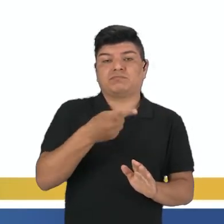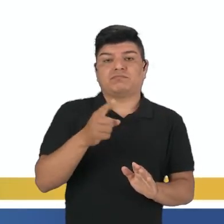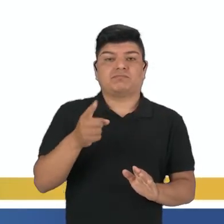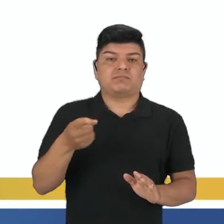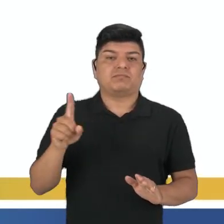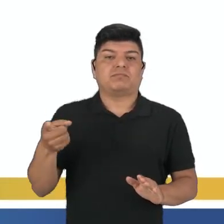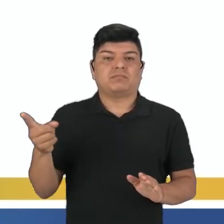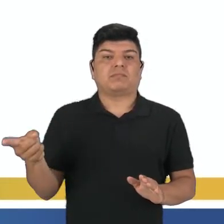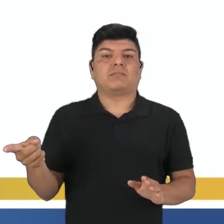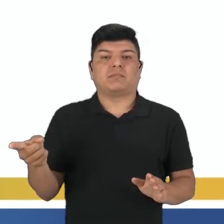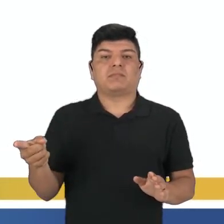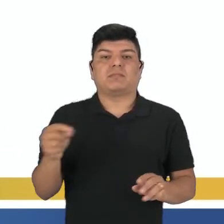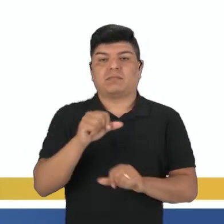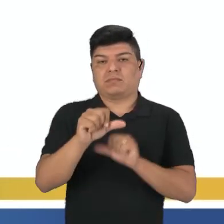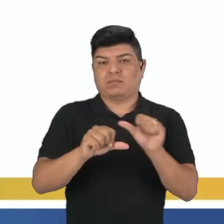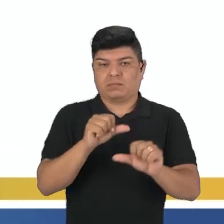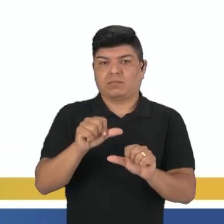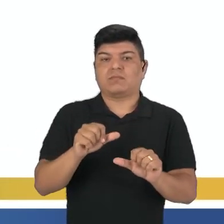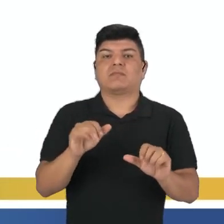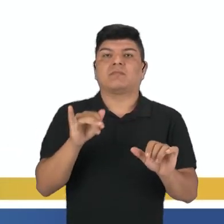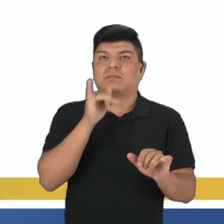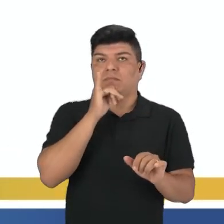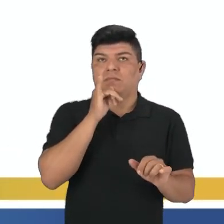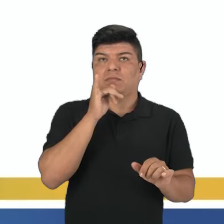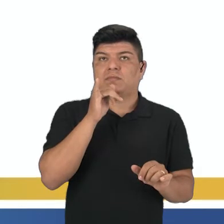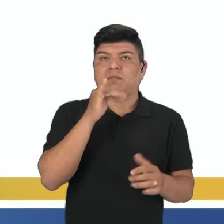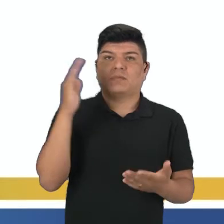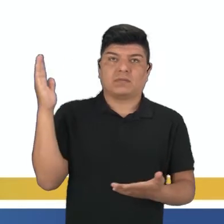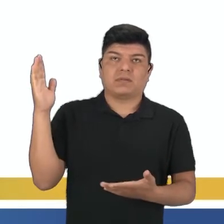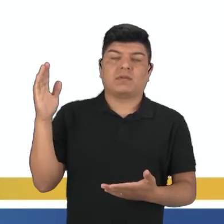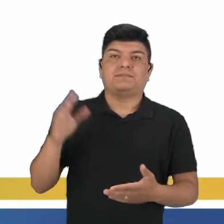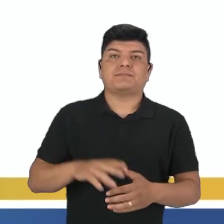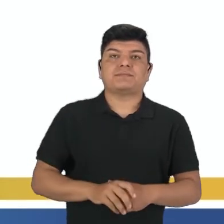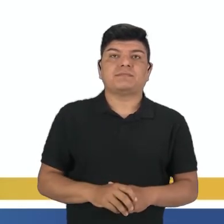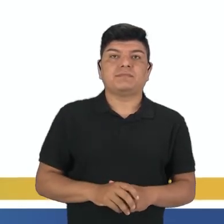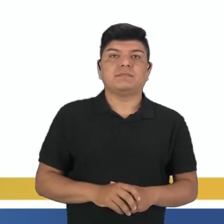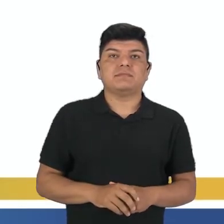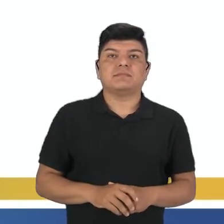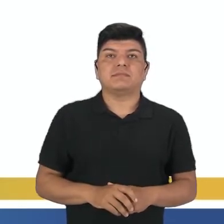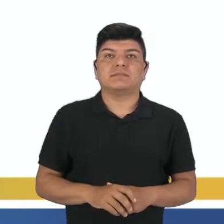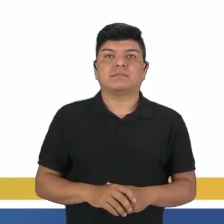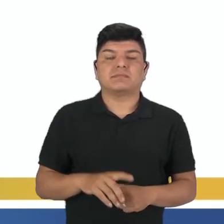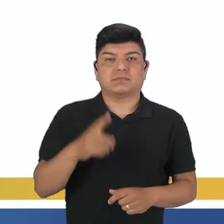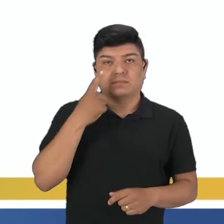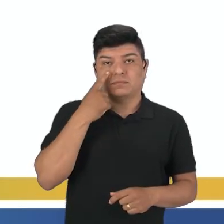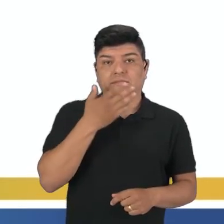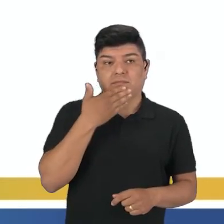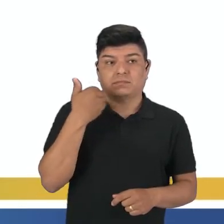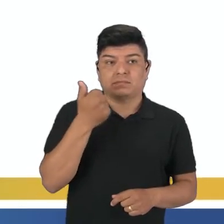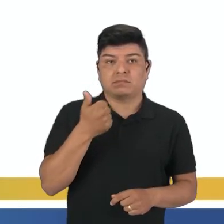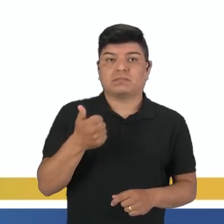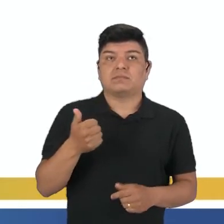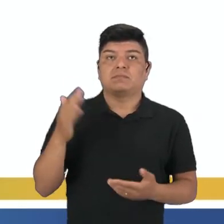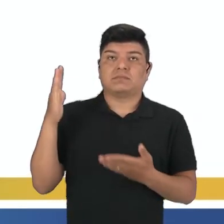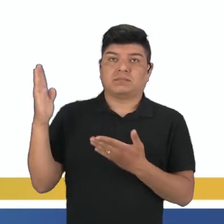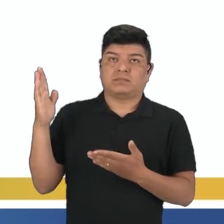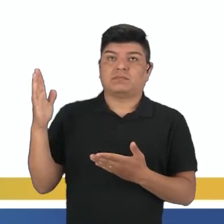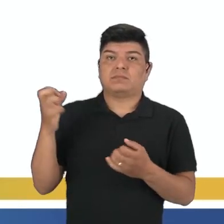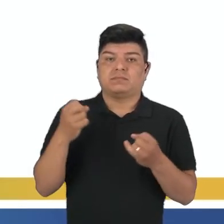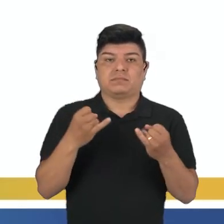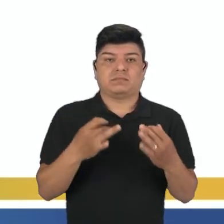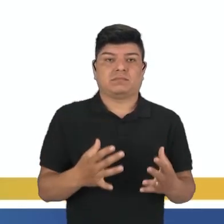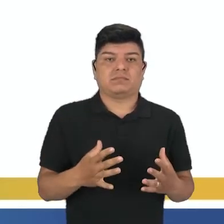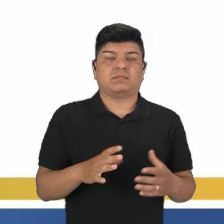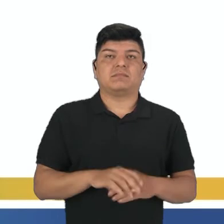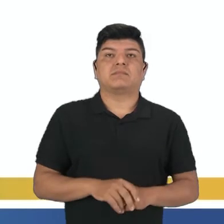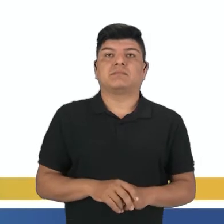casas decimais que foram ultrapassadas. Então, bora logo para um exemplo. Então, aqui só para você reforçar, né, como é que fica aí a